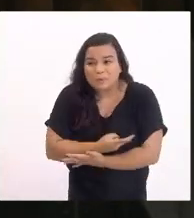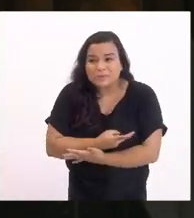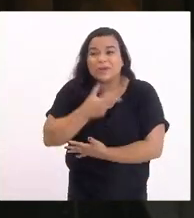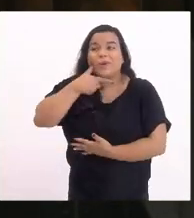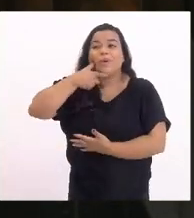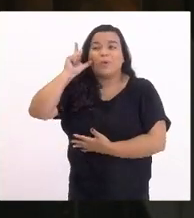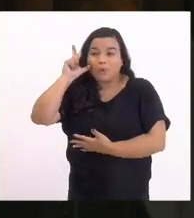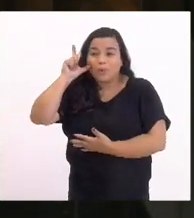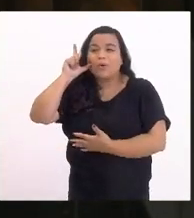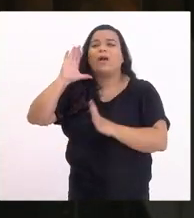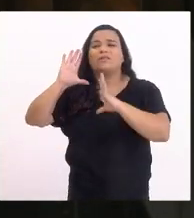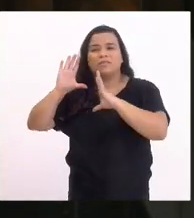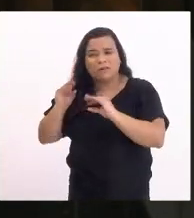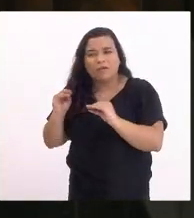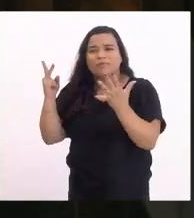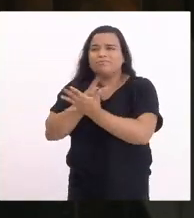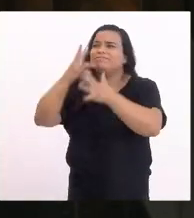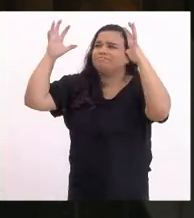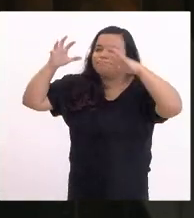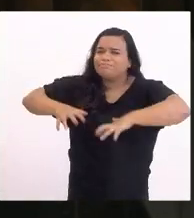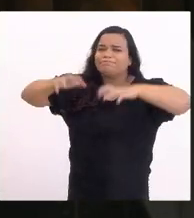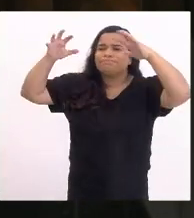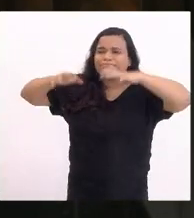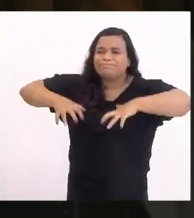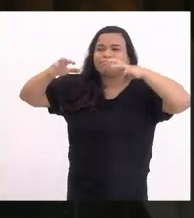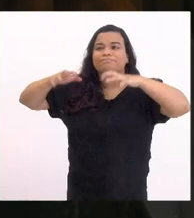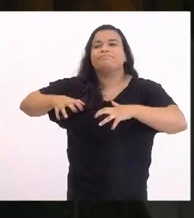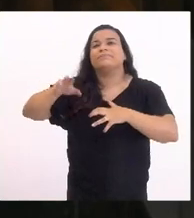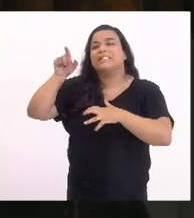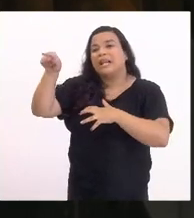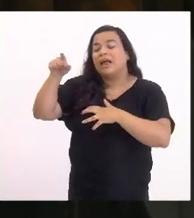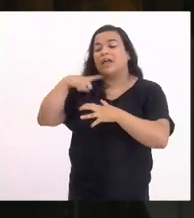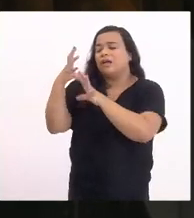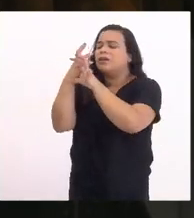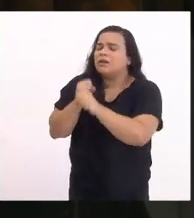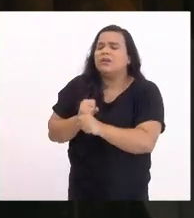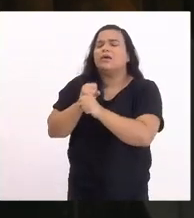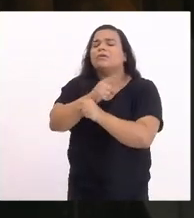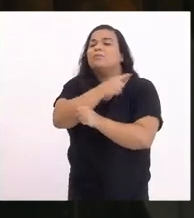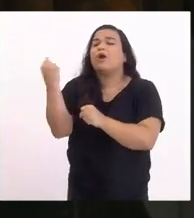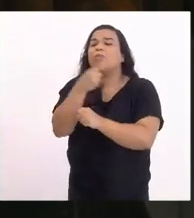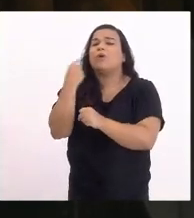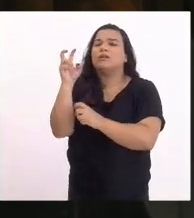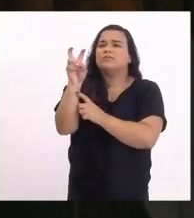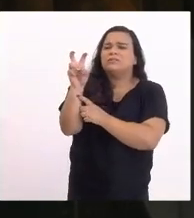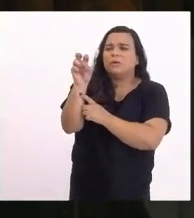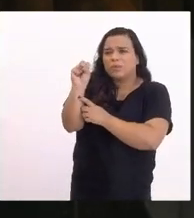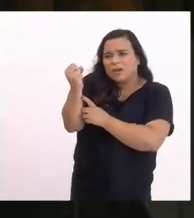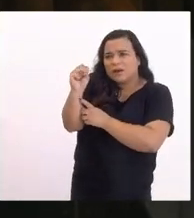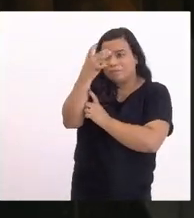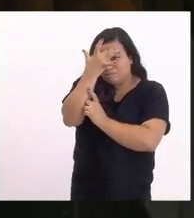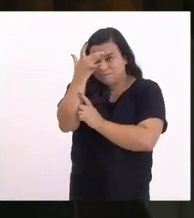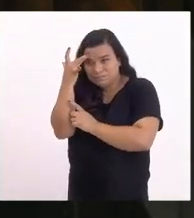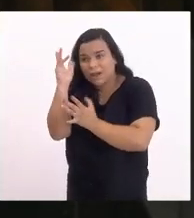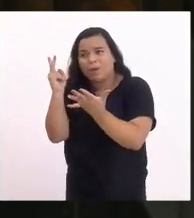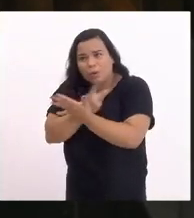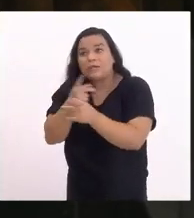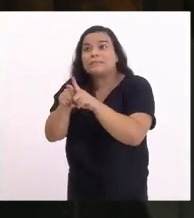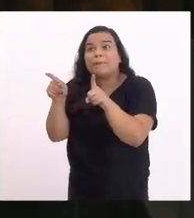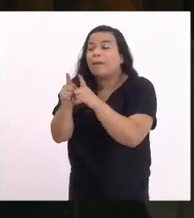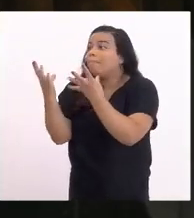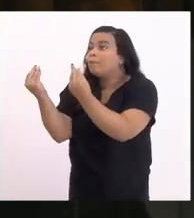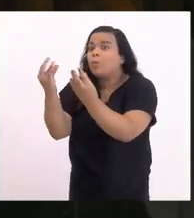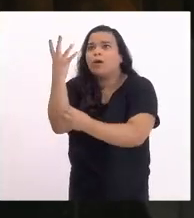aconteceu ontem, tiveram 58 pessoas mortas até então, muitos